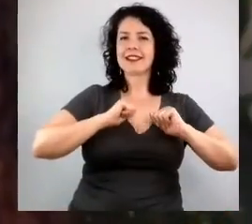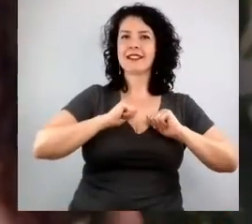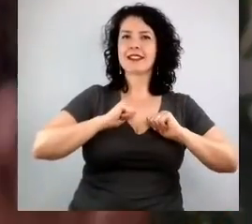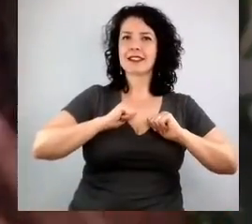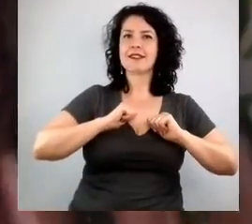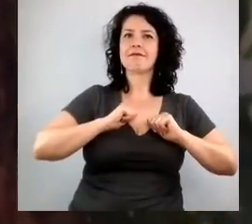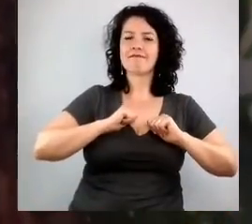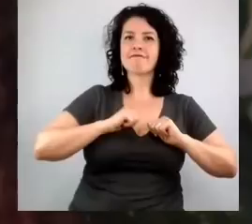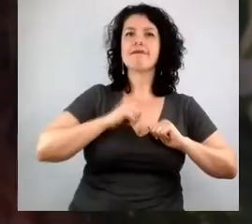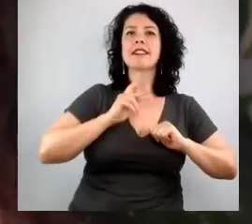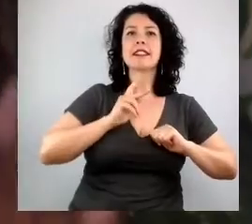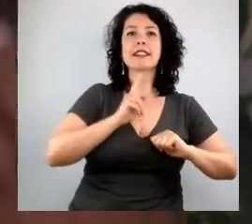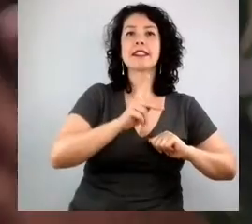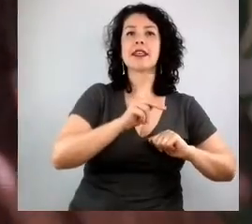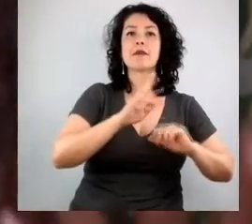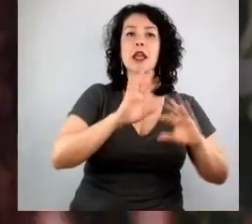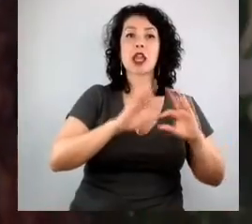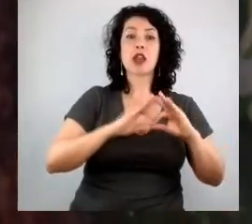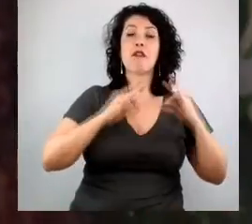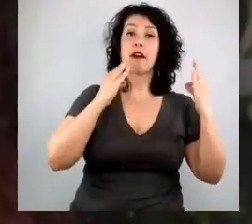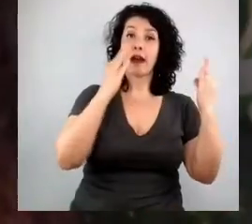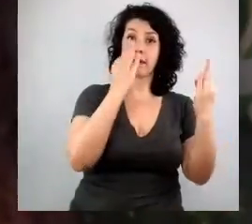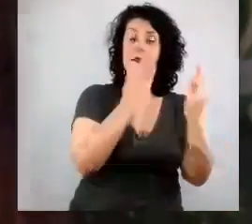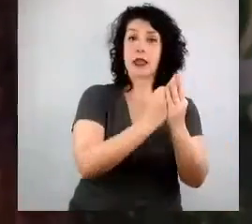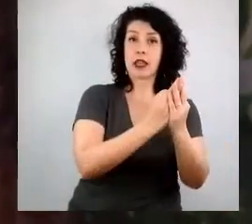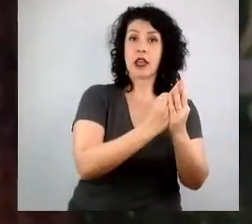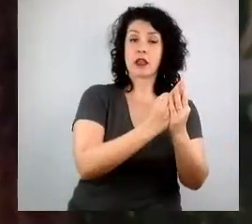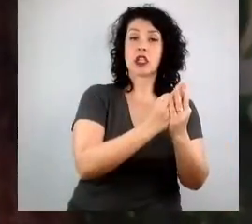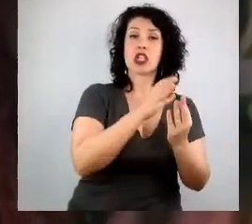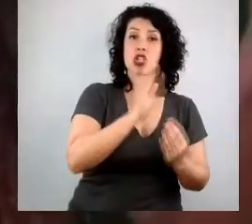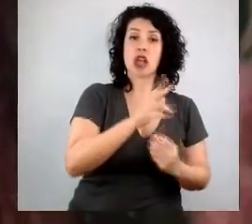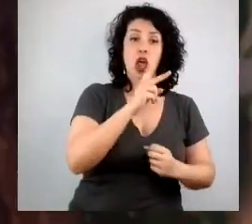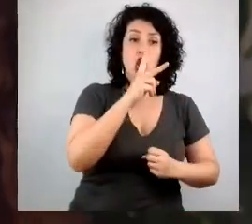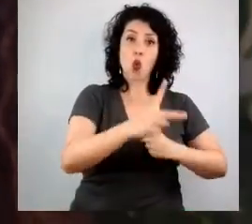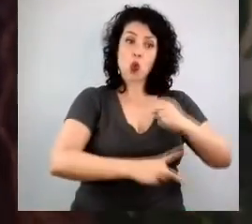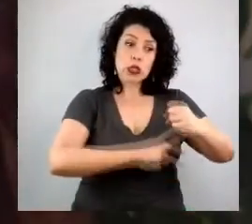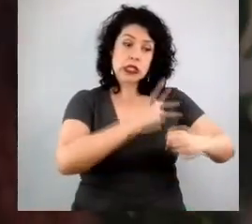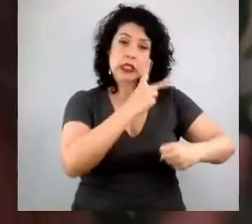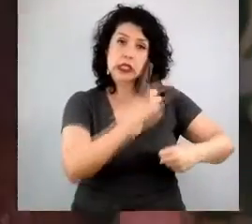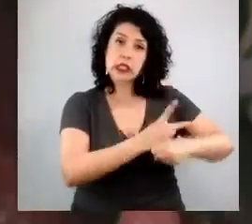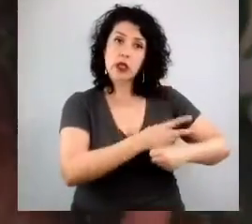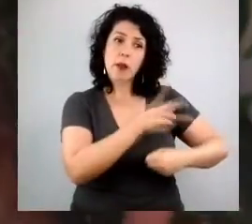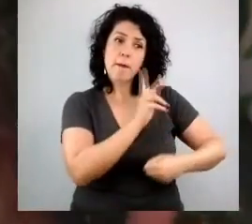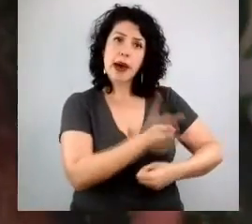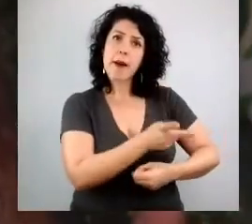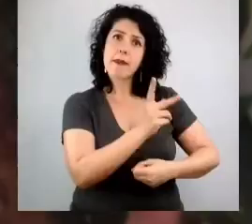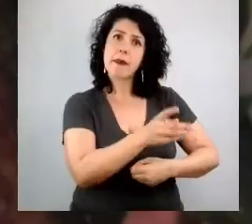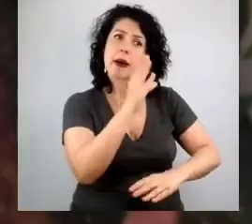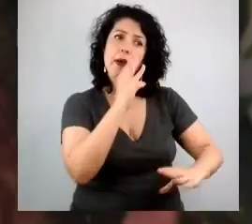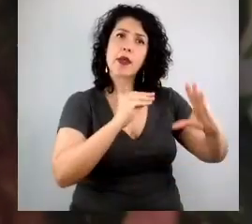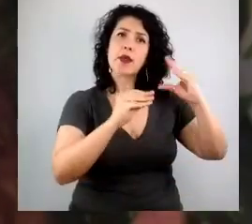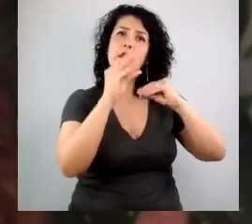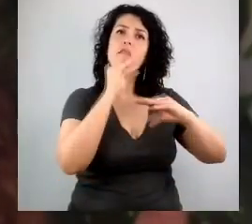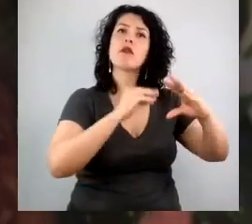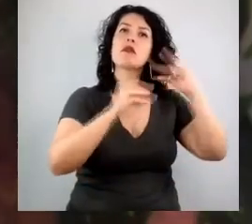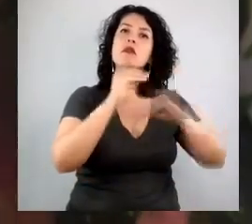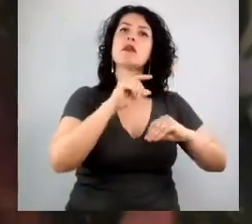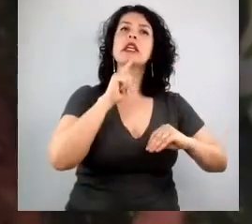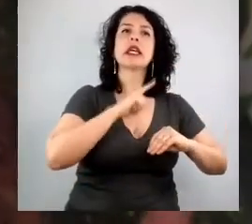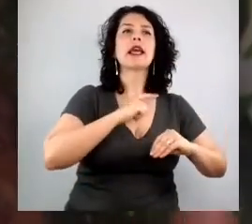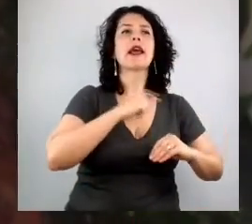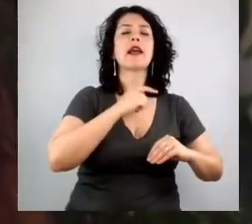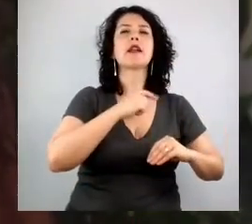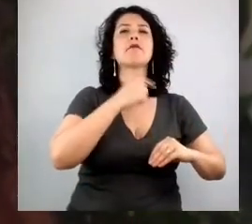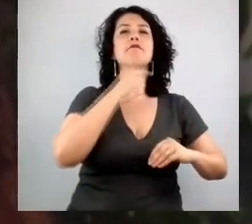ininterruptamente, há 2 anos, na teledramaturgia brasileira, TV aberta, ali de 2018 a 2020. Até